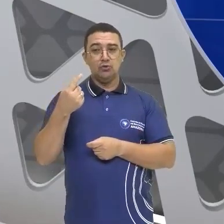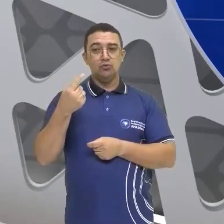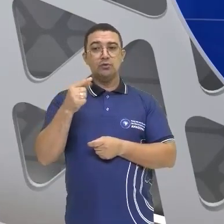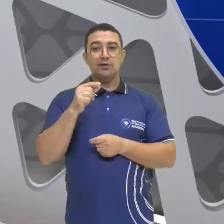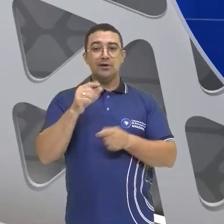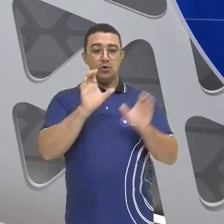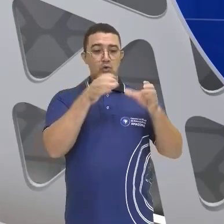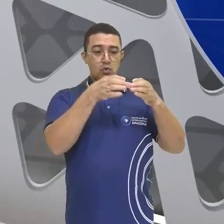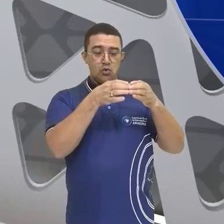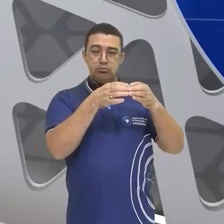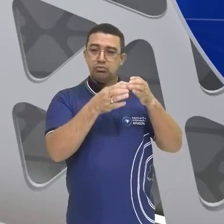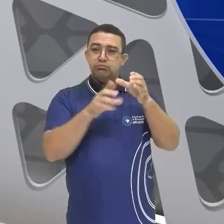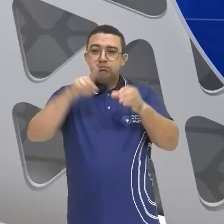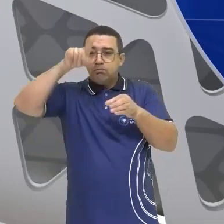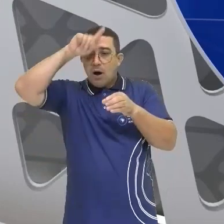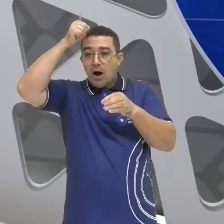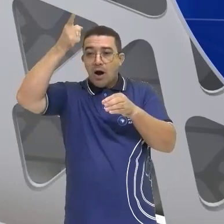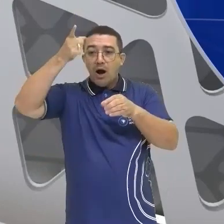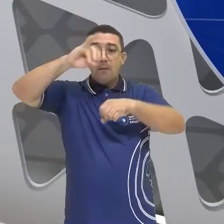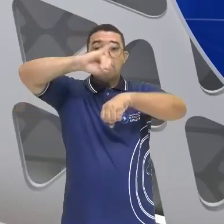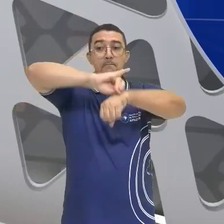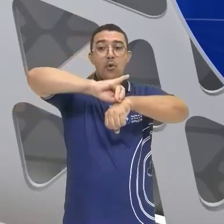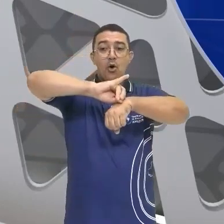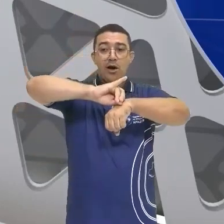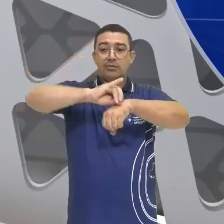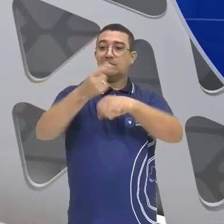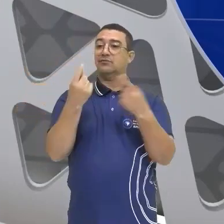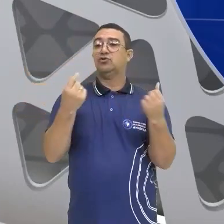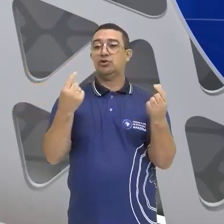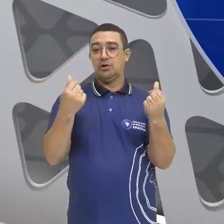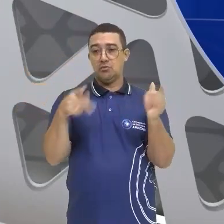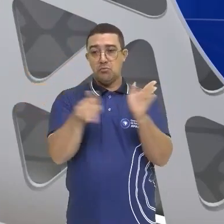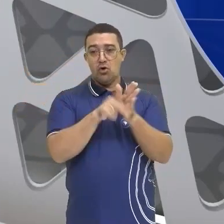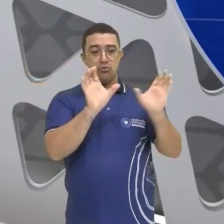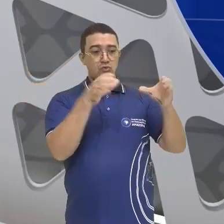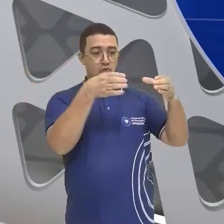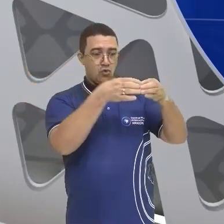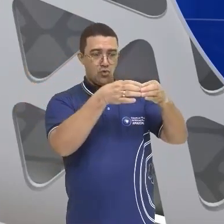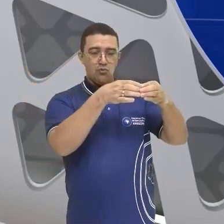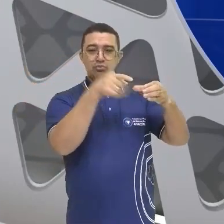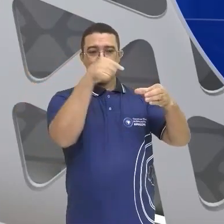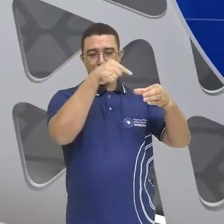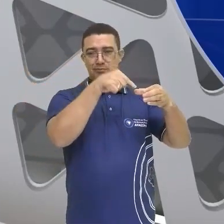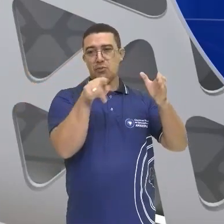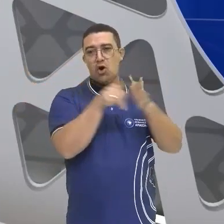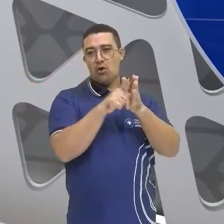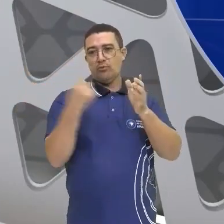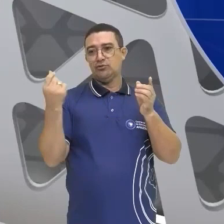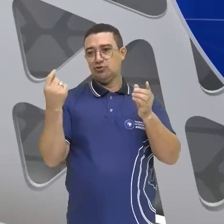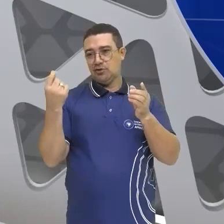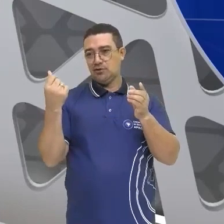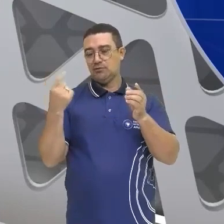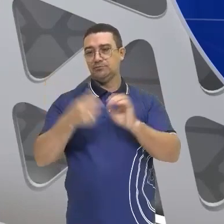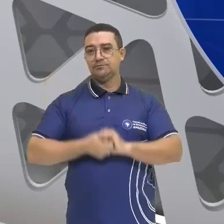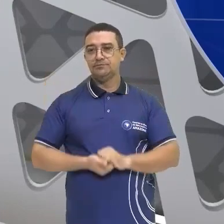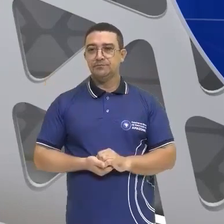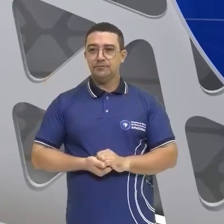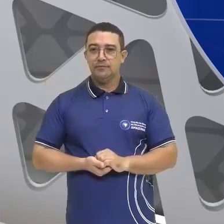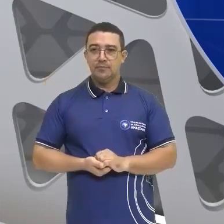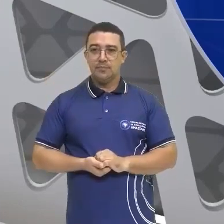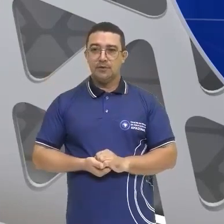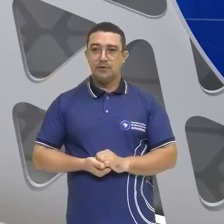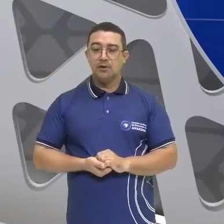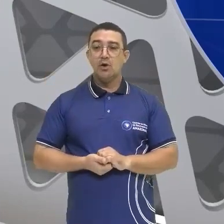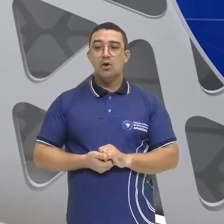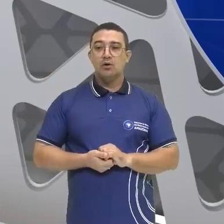uma moeda para os países pertencentes a esse bloco, pelo menos os que queiram, tá certo? Outro ponto